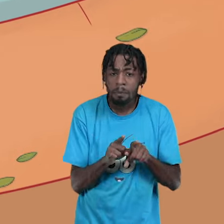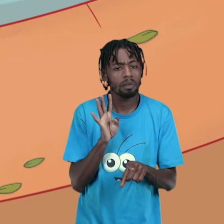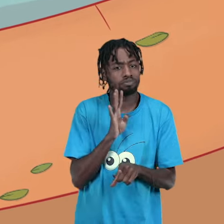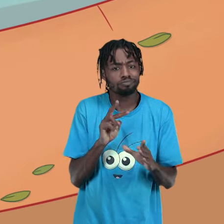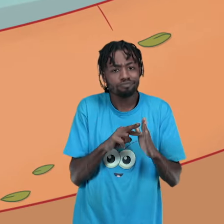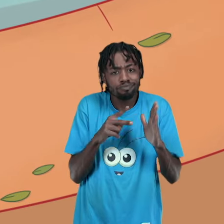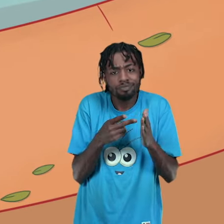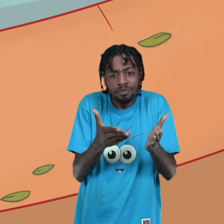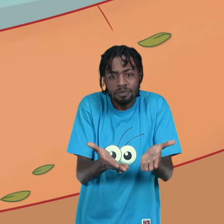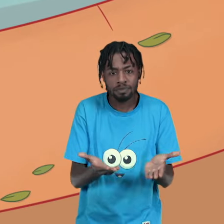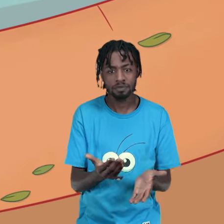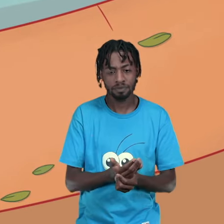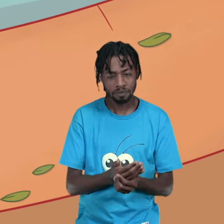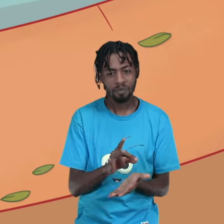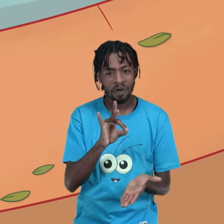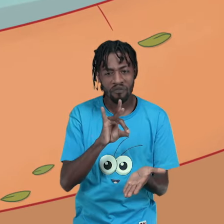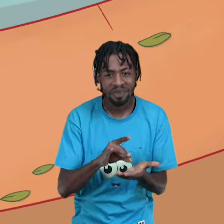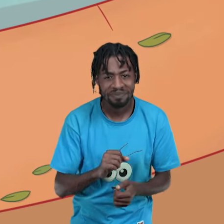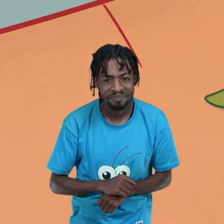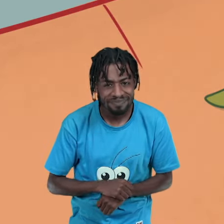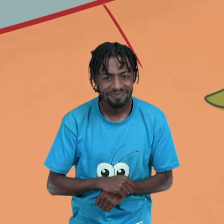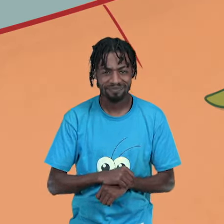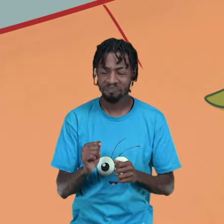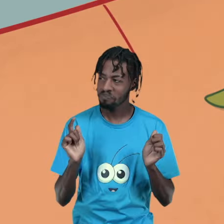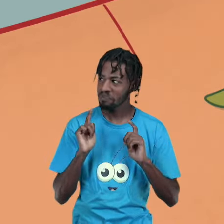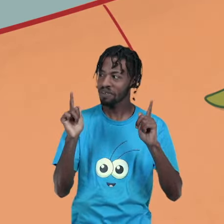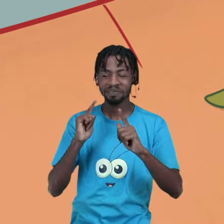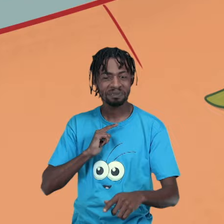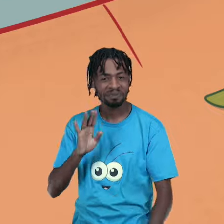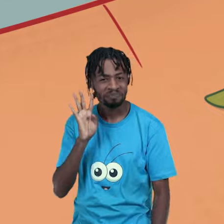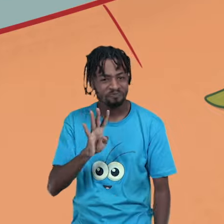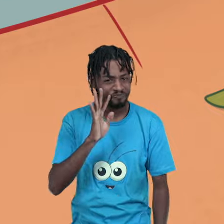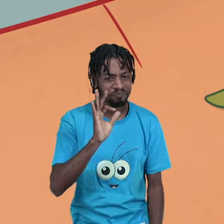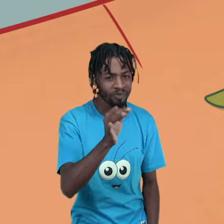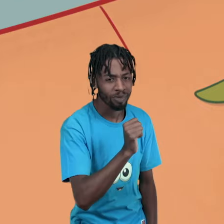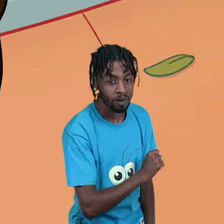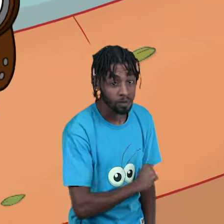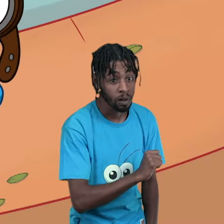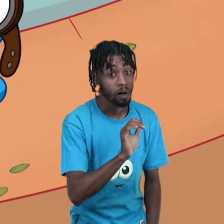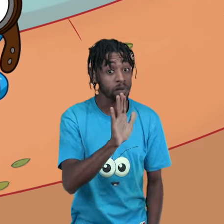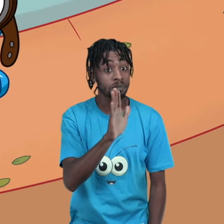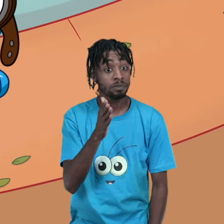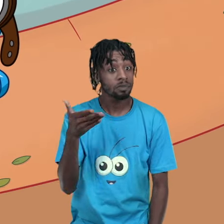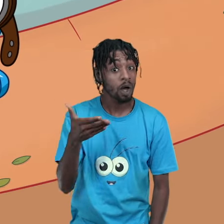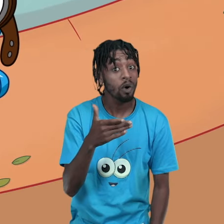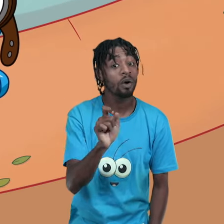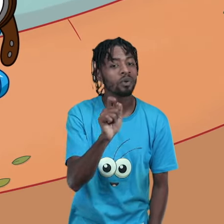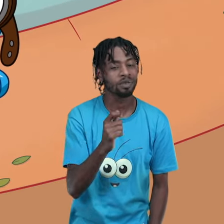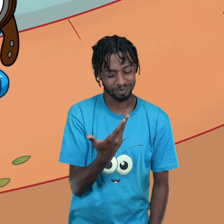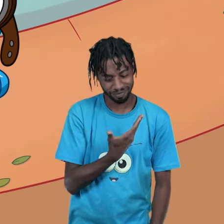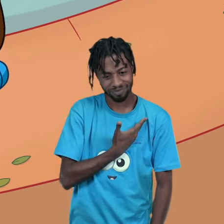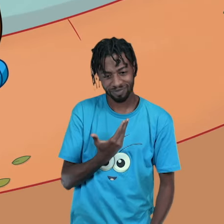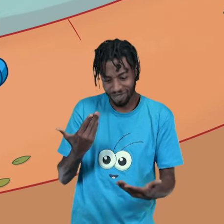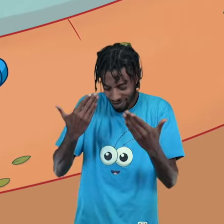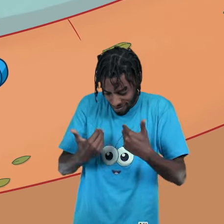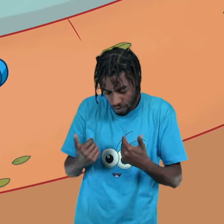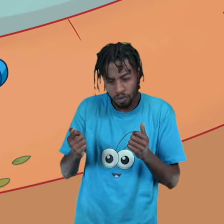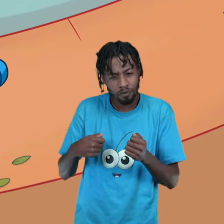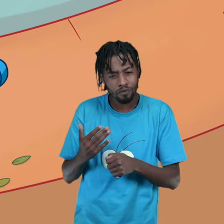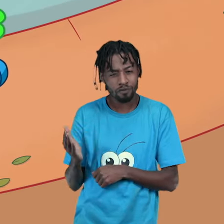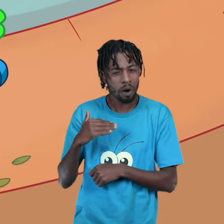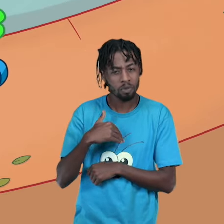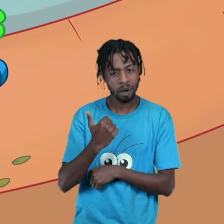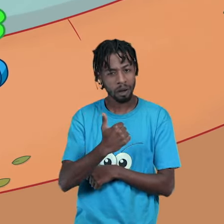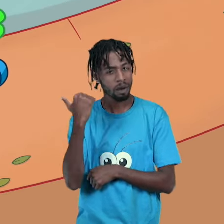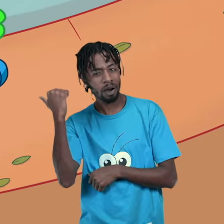é... Entendi. É verdade. Foi uma aventura legal mesmo. É, mas agora você tem um amigo aqui. E que